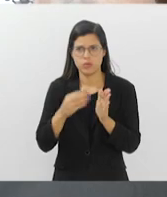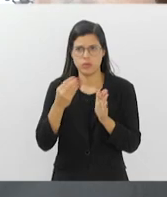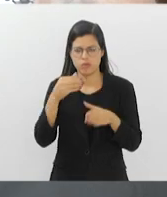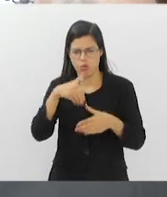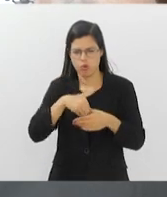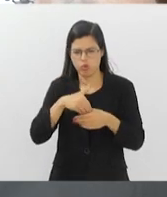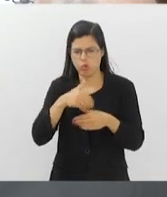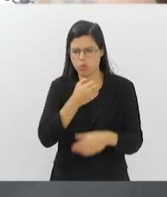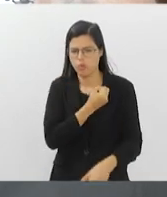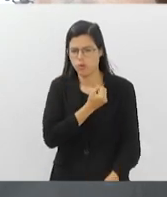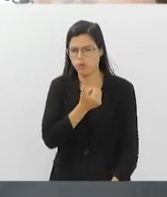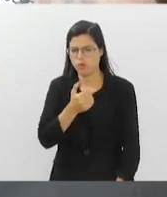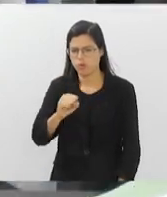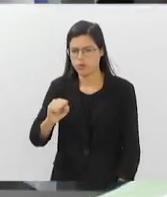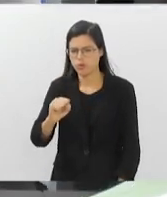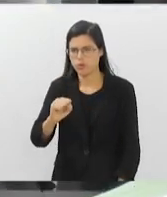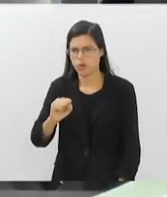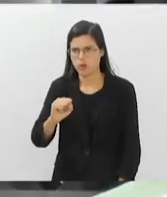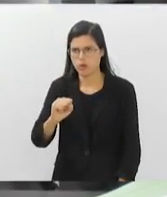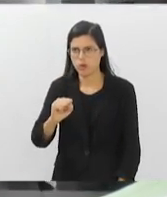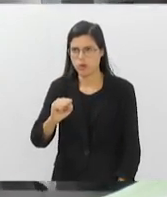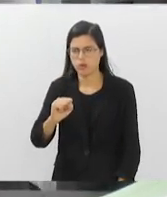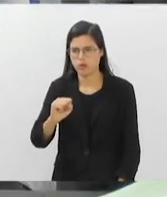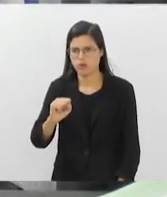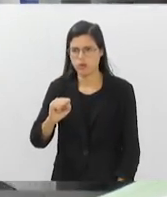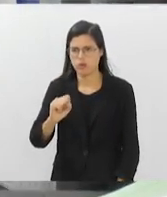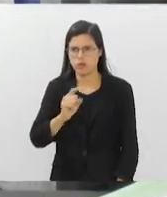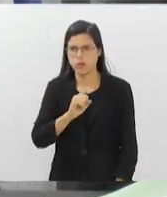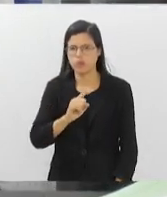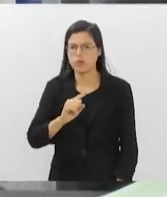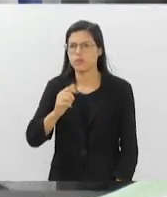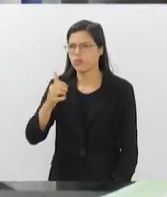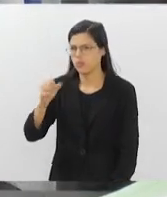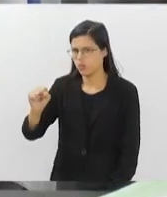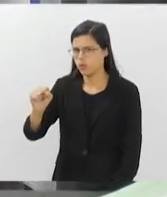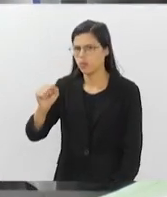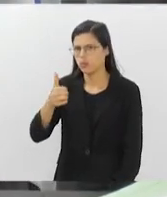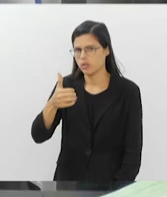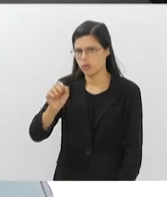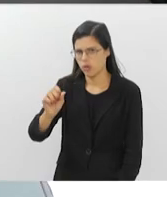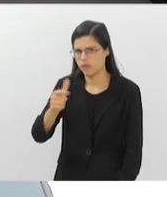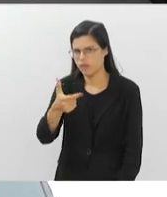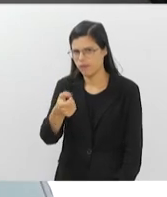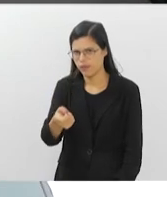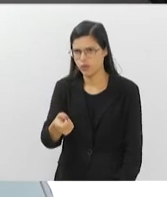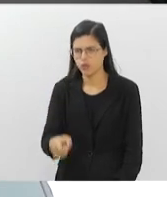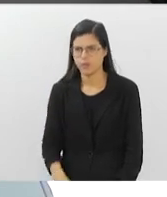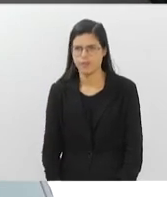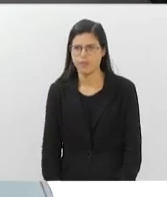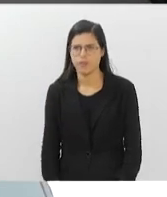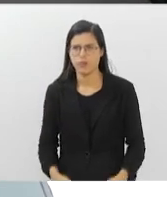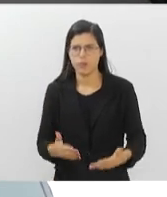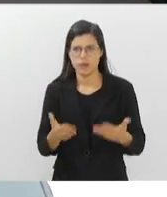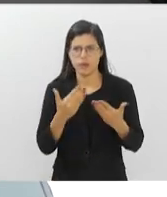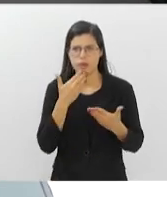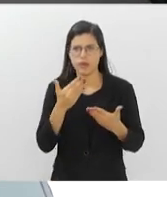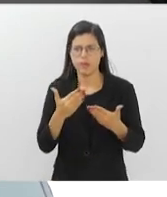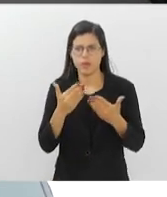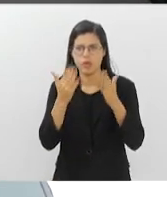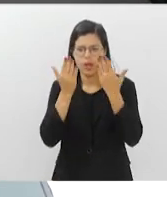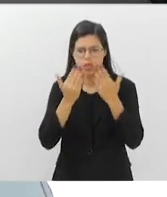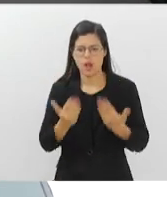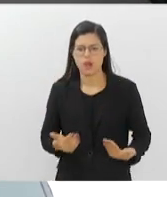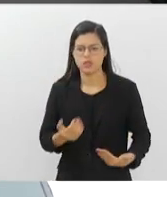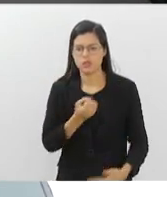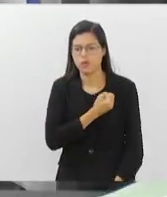né? 18 e 19 e 20. Eu queria pedir vista no 18.